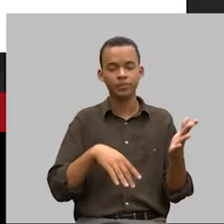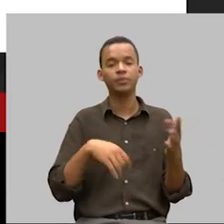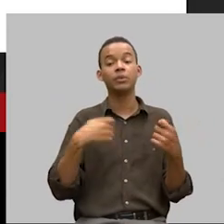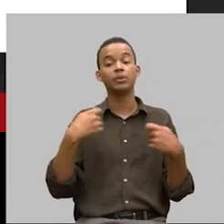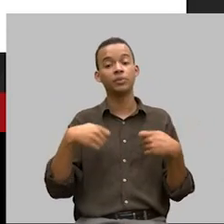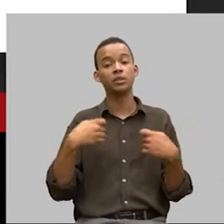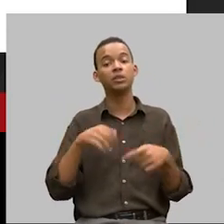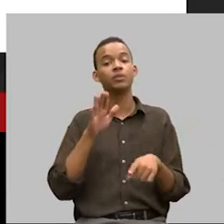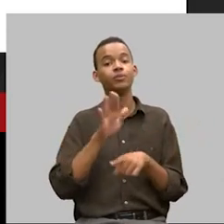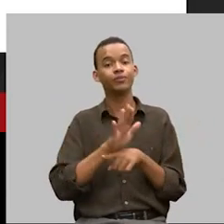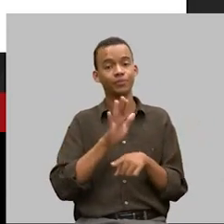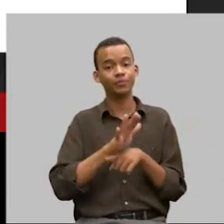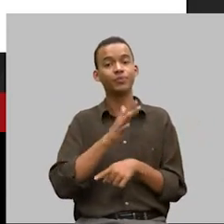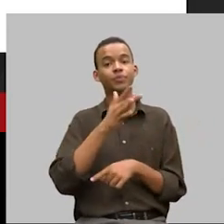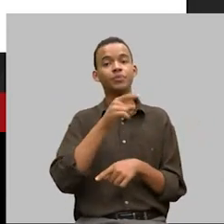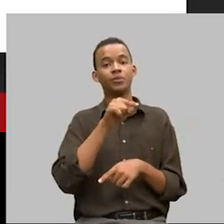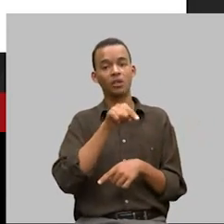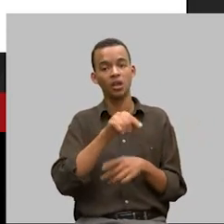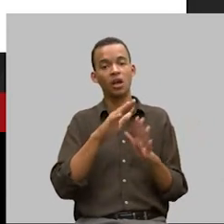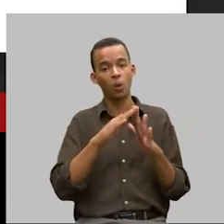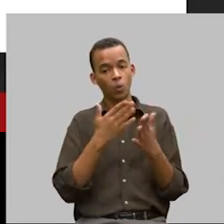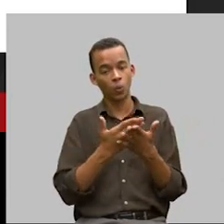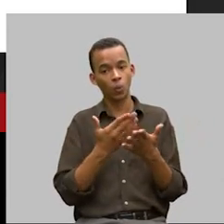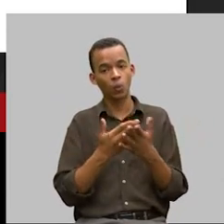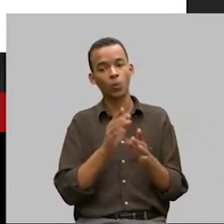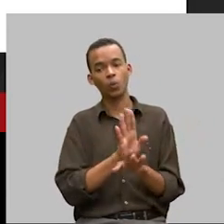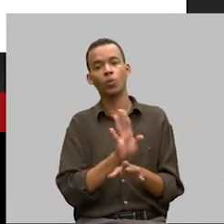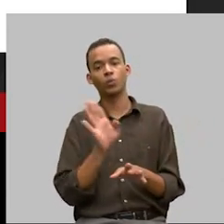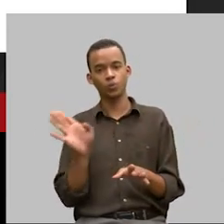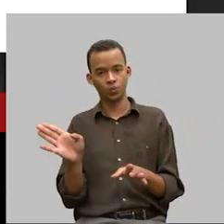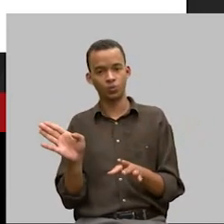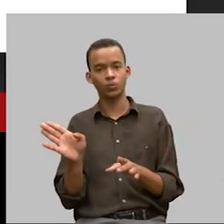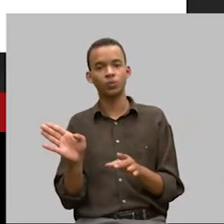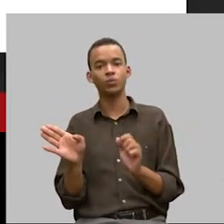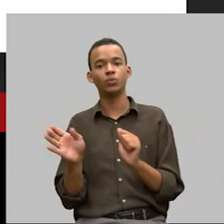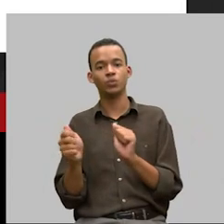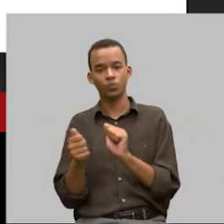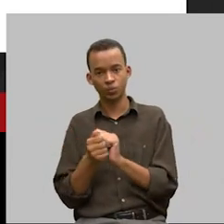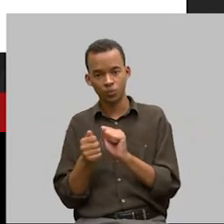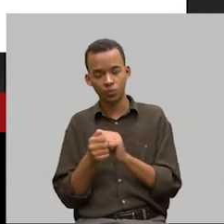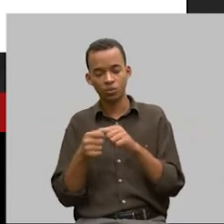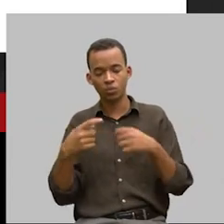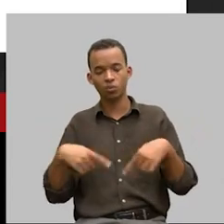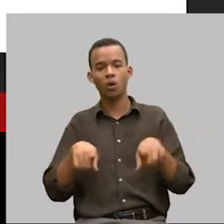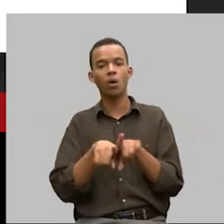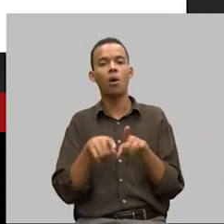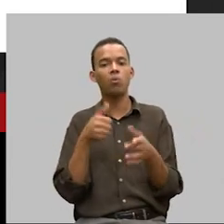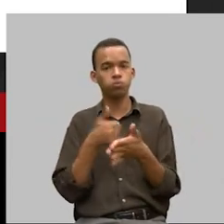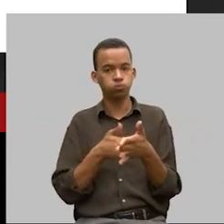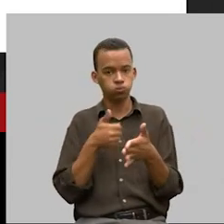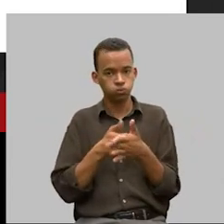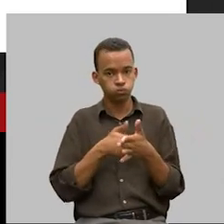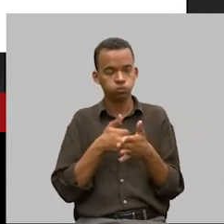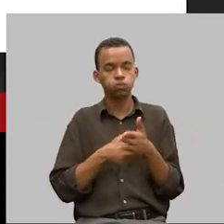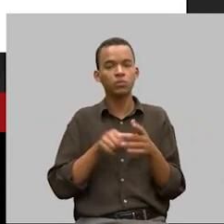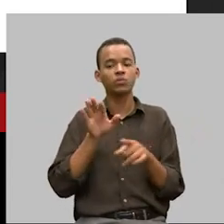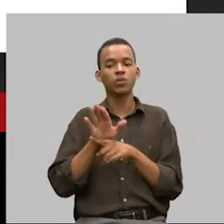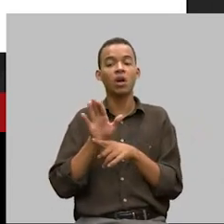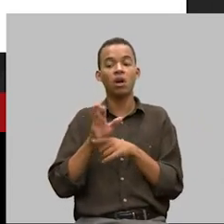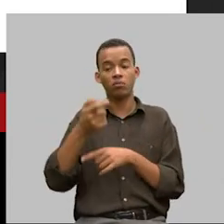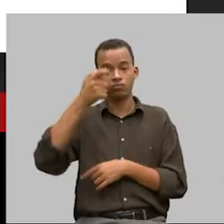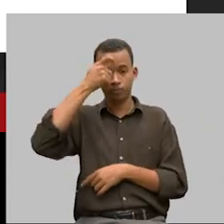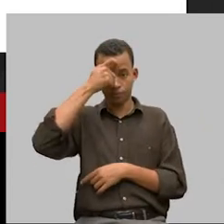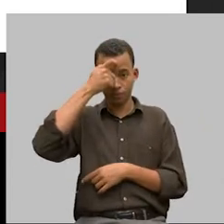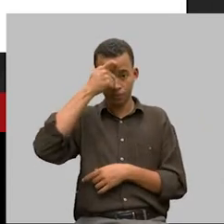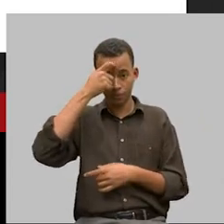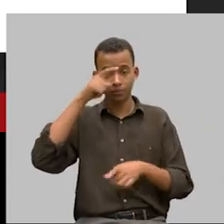estudantes para entrarem Na luta né nessa bandeira de luta e estarem junto com a gente né instrumentalizar nossos estudantes mas a gente tem que